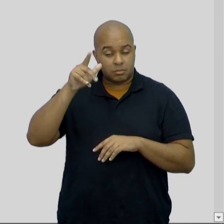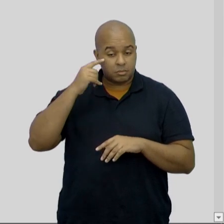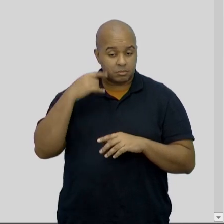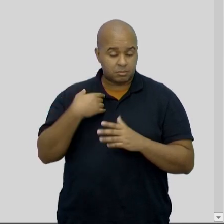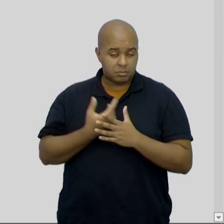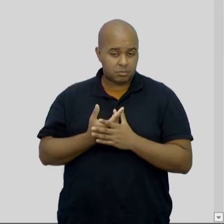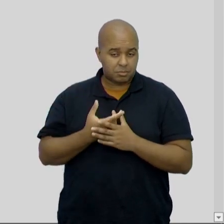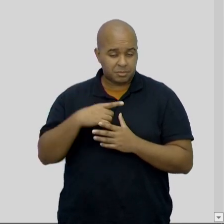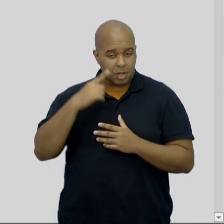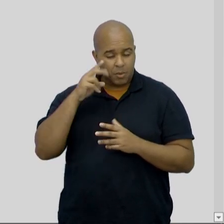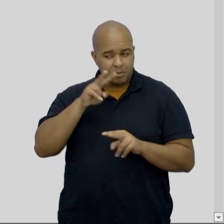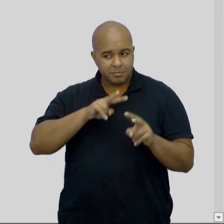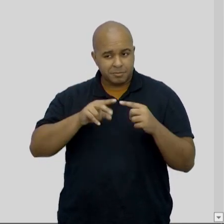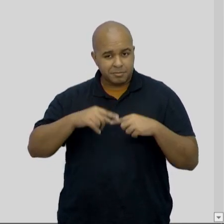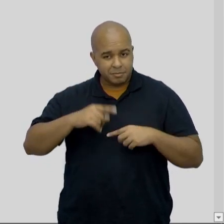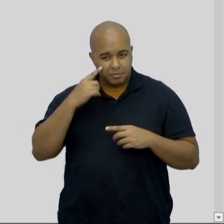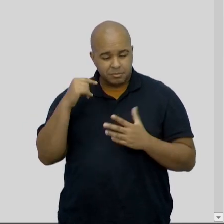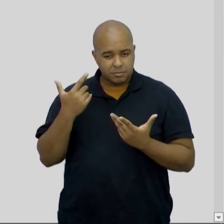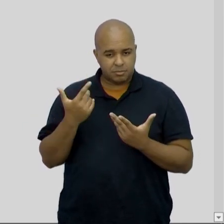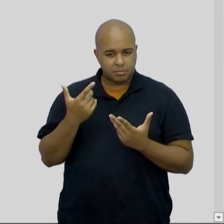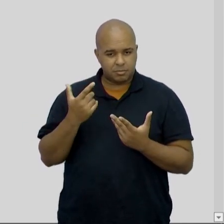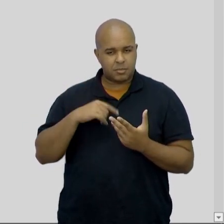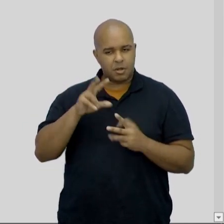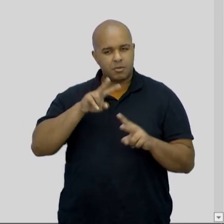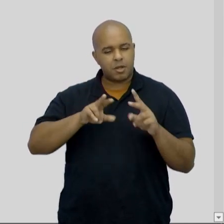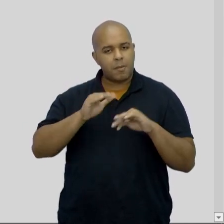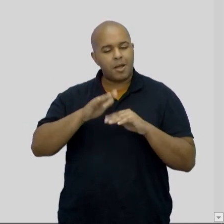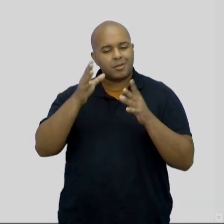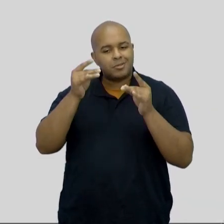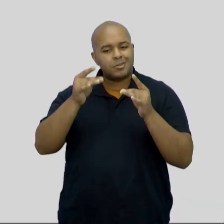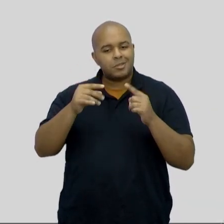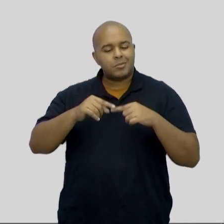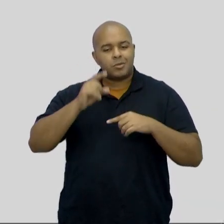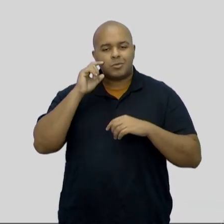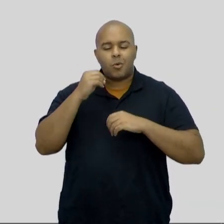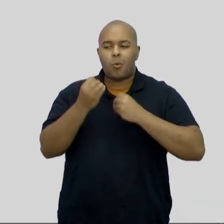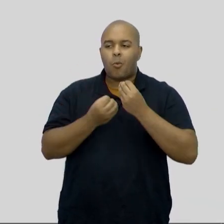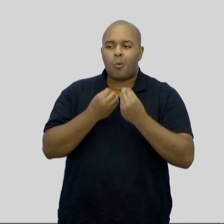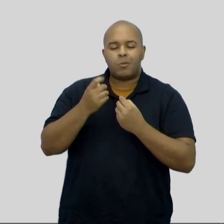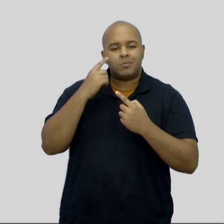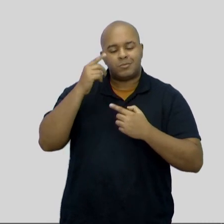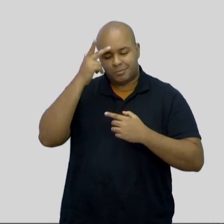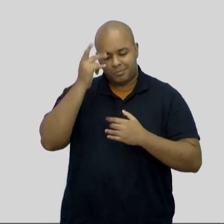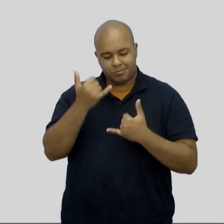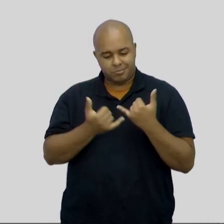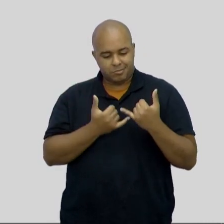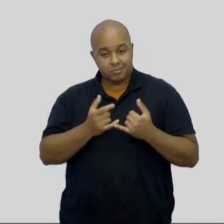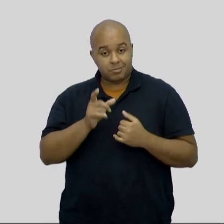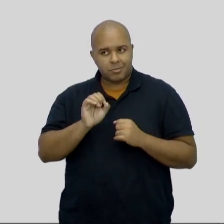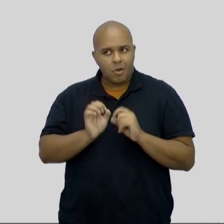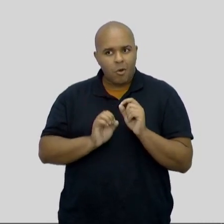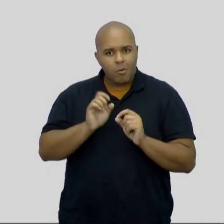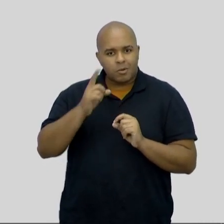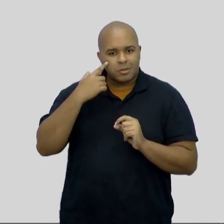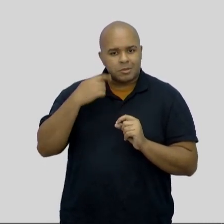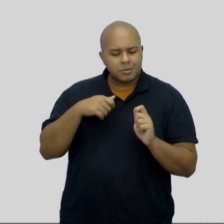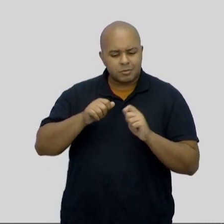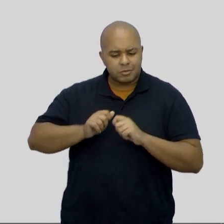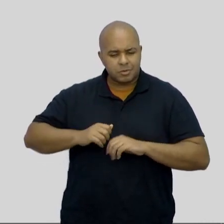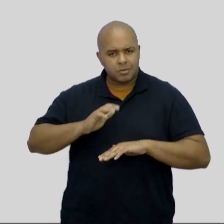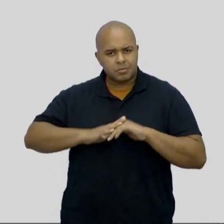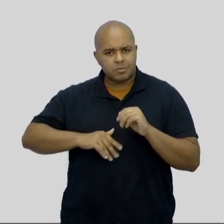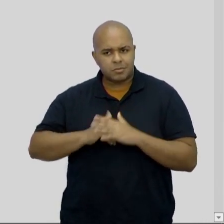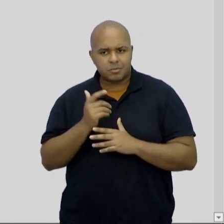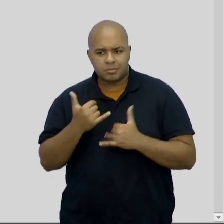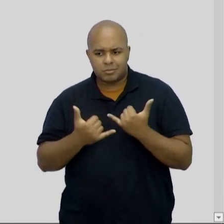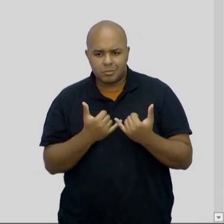aqui nós temos uma visão mais detalhada de como o jogador ele vai realizar as ações